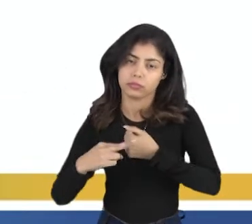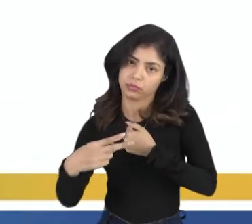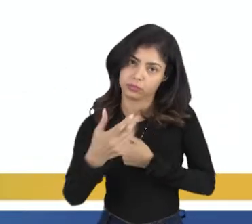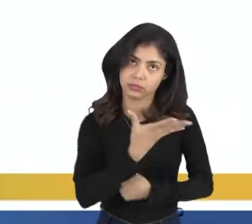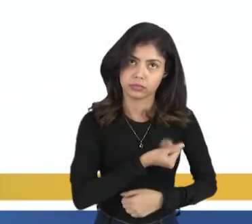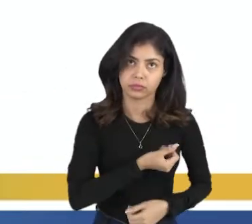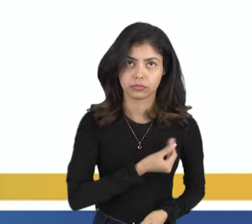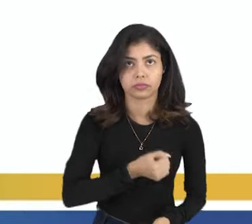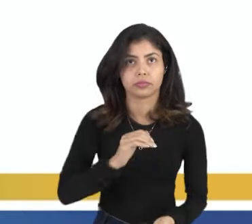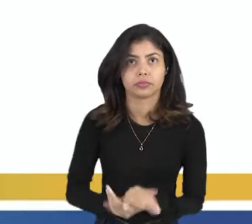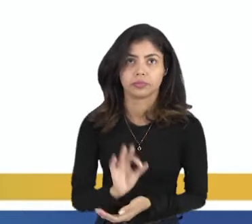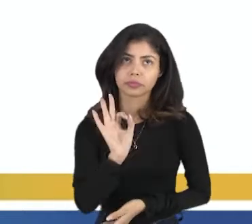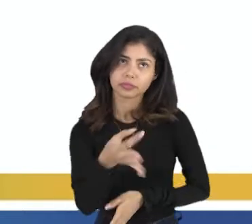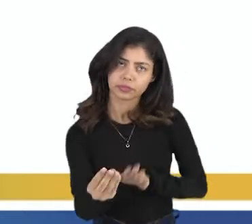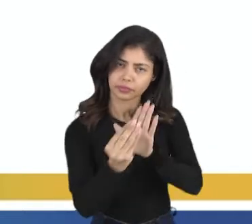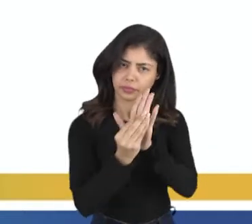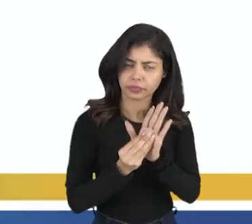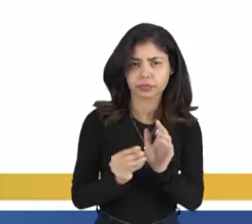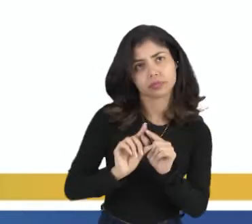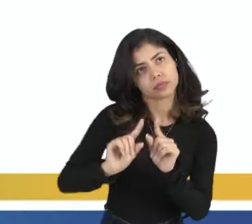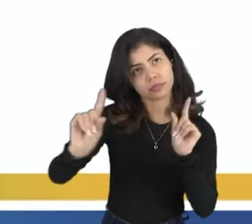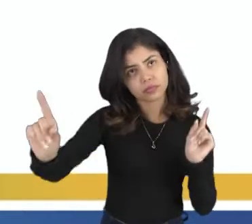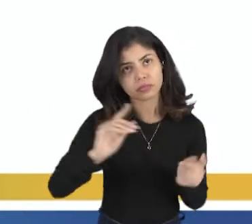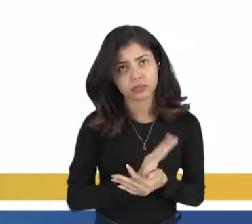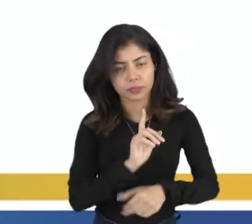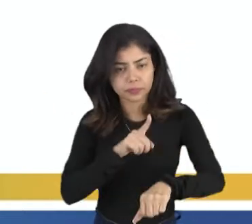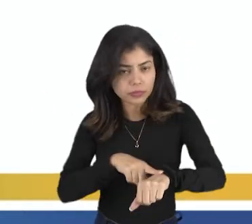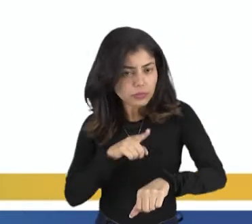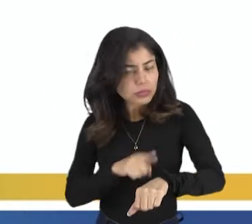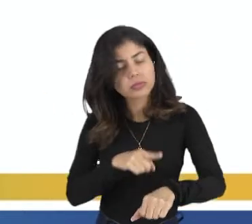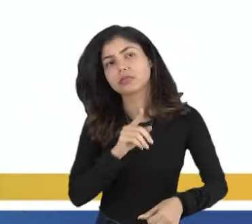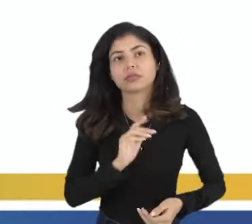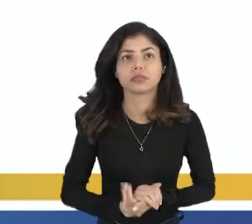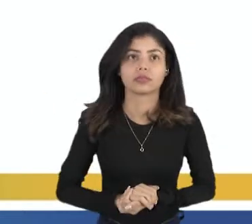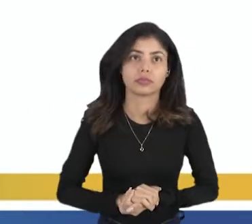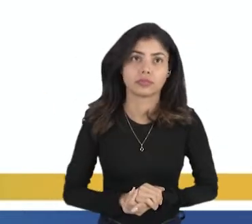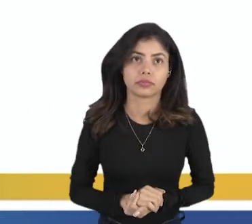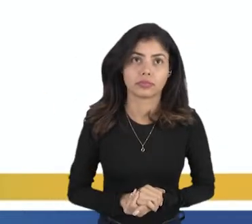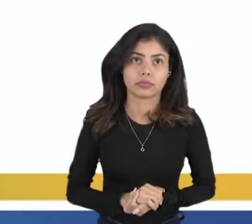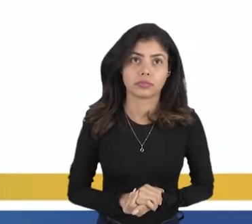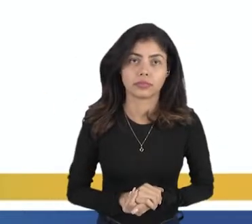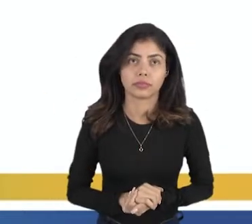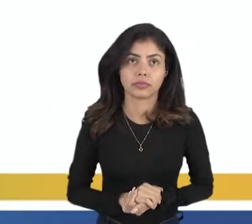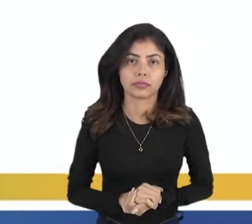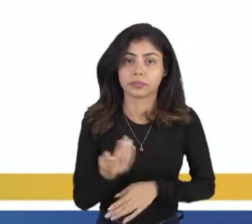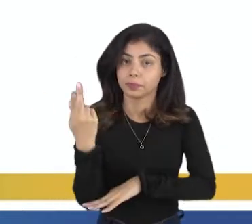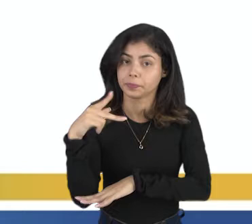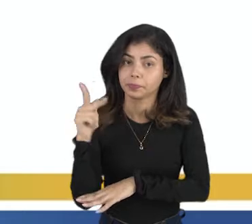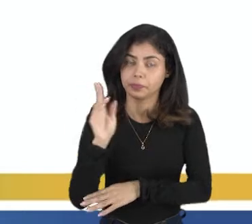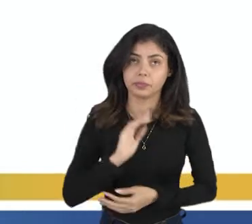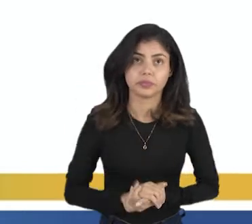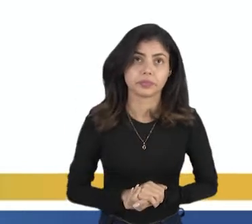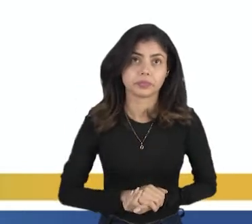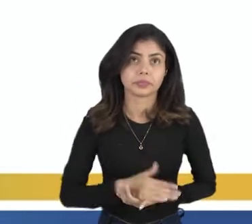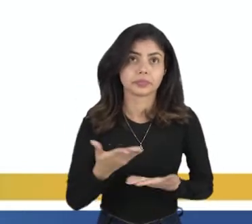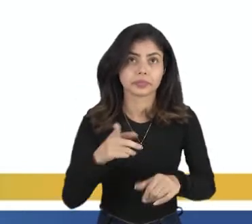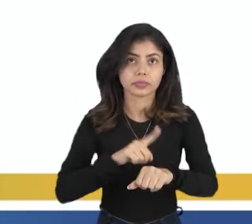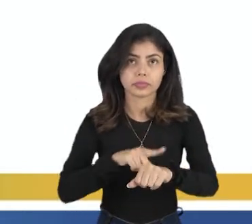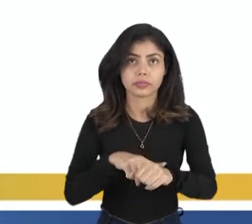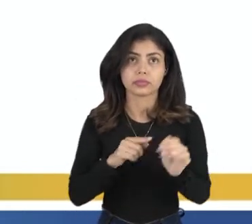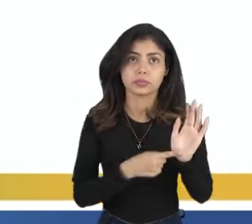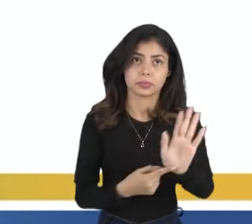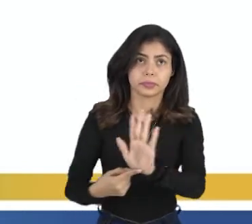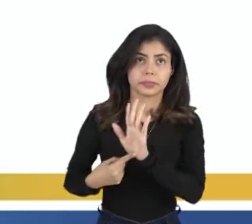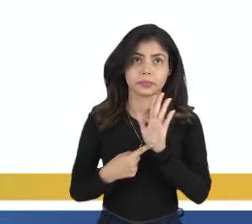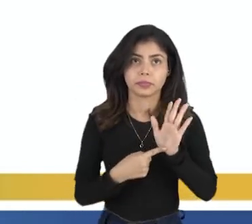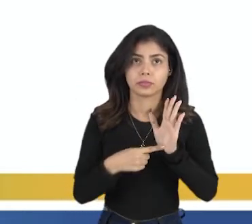uma sequência numérica de um certo dado ao longo de um período aí de tempo, né? Então, é indicado